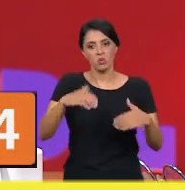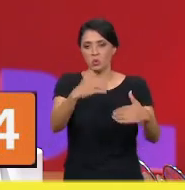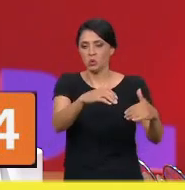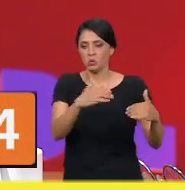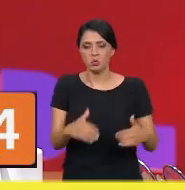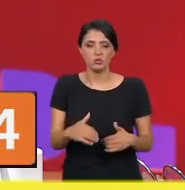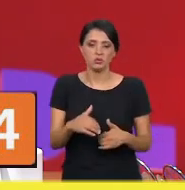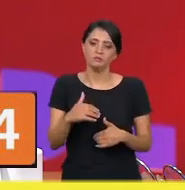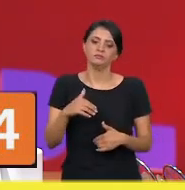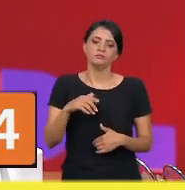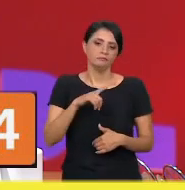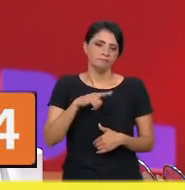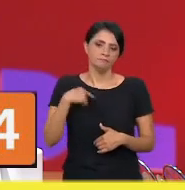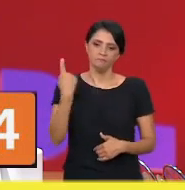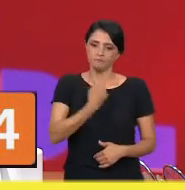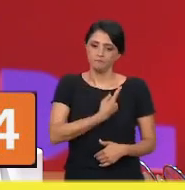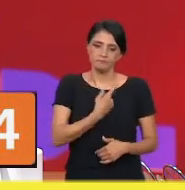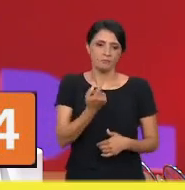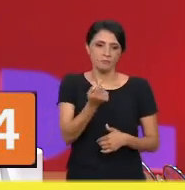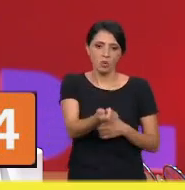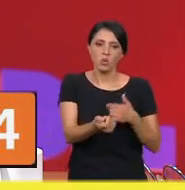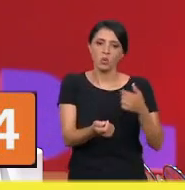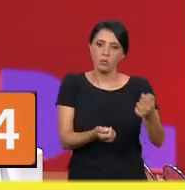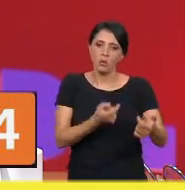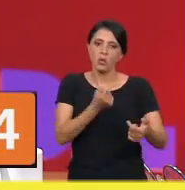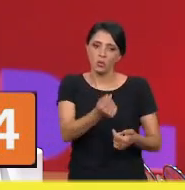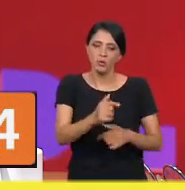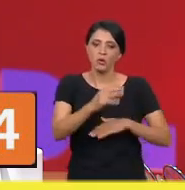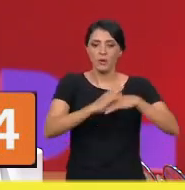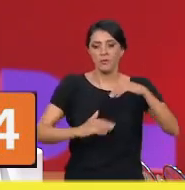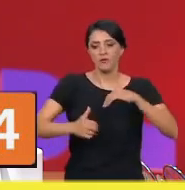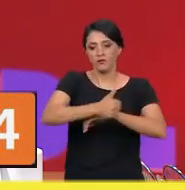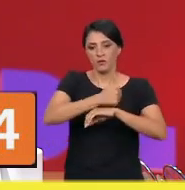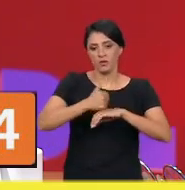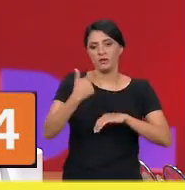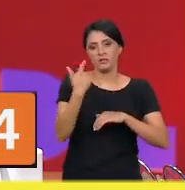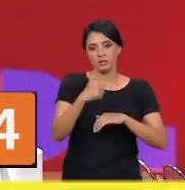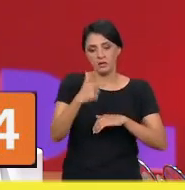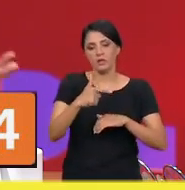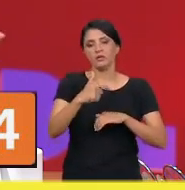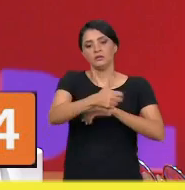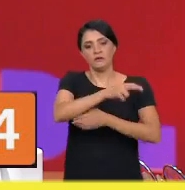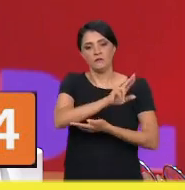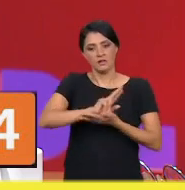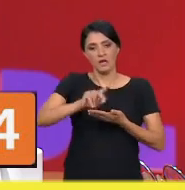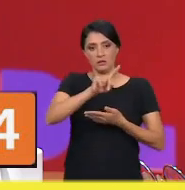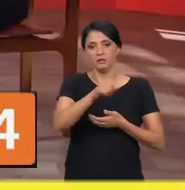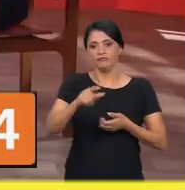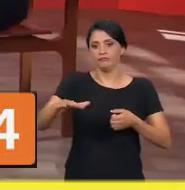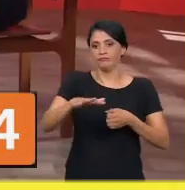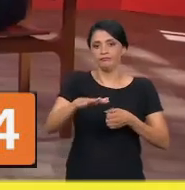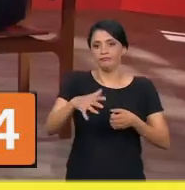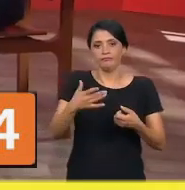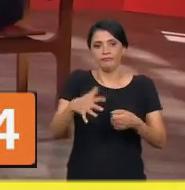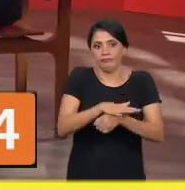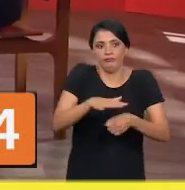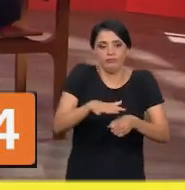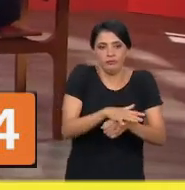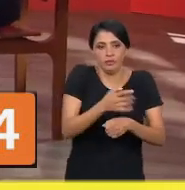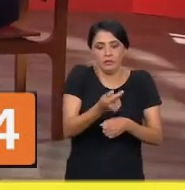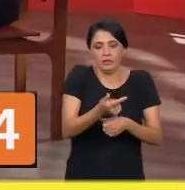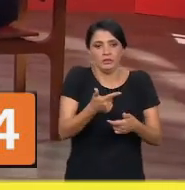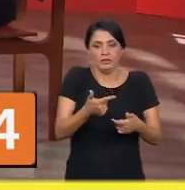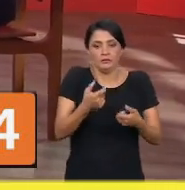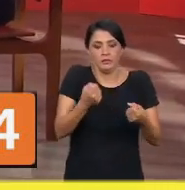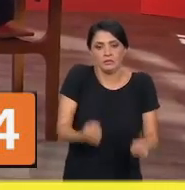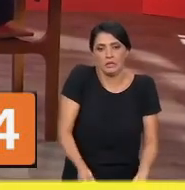públicos, teremos defasagem de profissionais trabalhando nas universidades, que estão sobrecarregados também porque não abrem novas